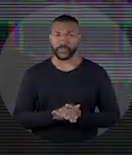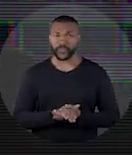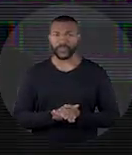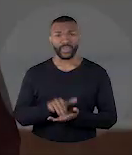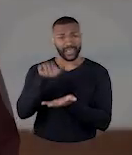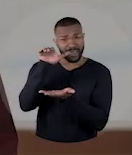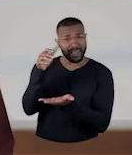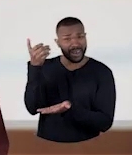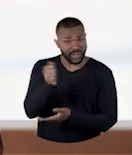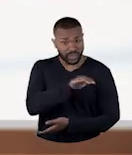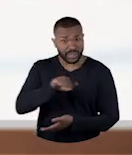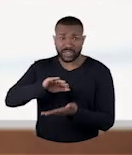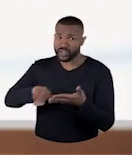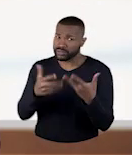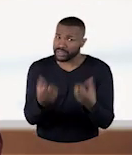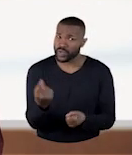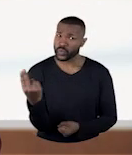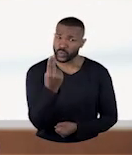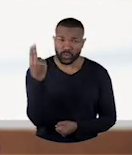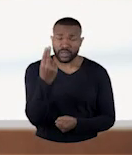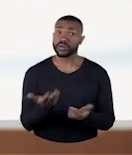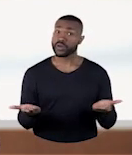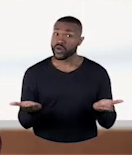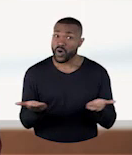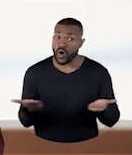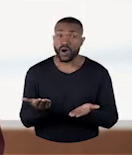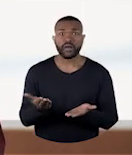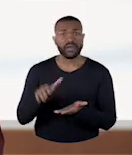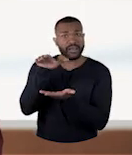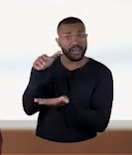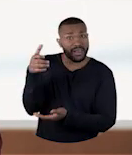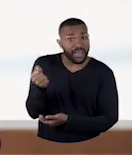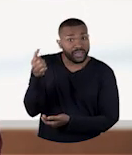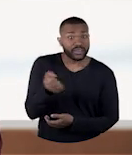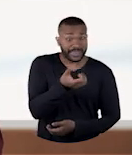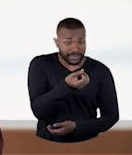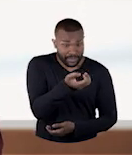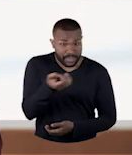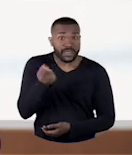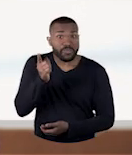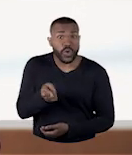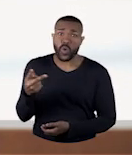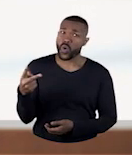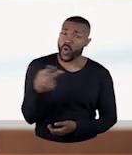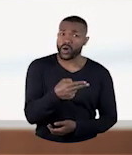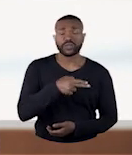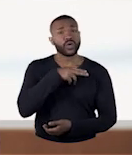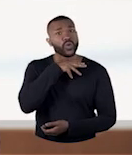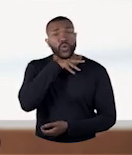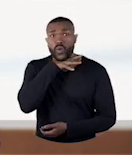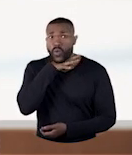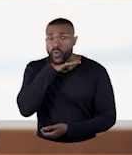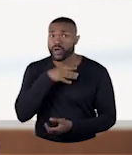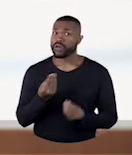50%. Tirar o leite de uma criança é inaceitável. Agora, cortar o Leve Leite de 600 mil crianças é